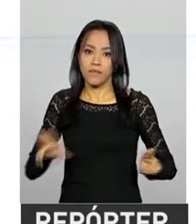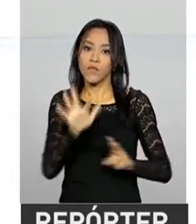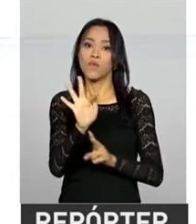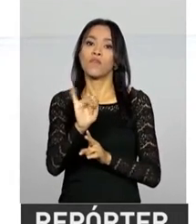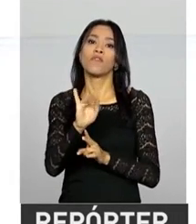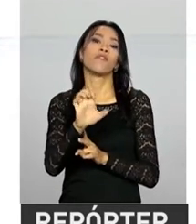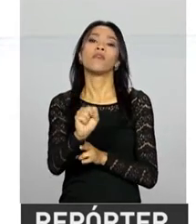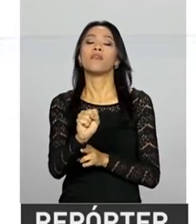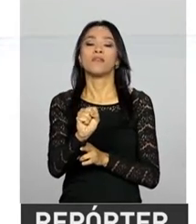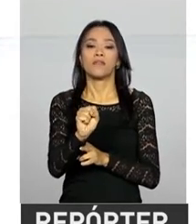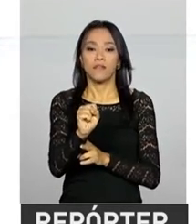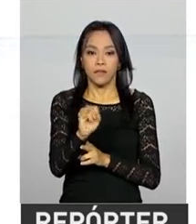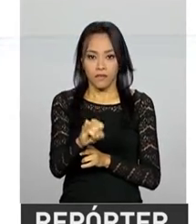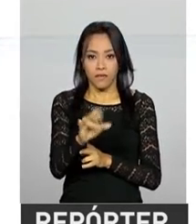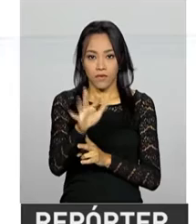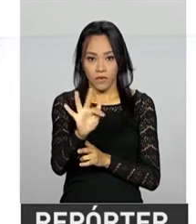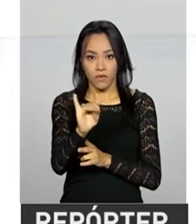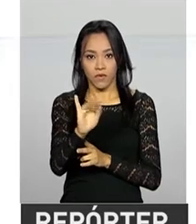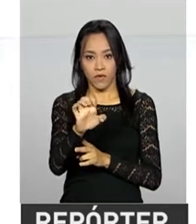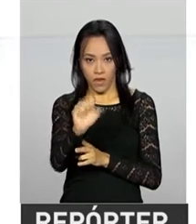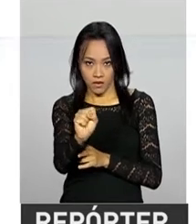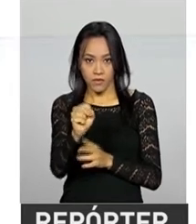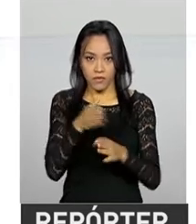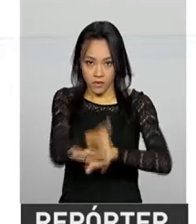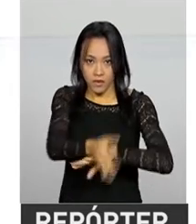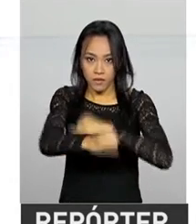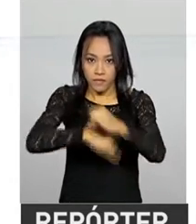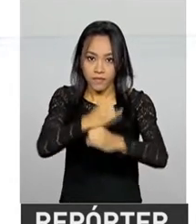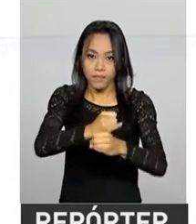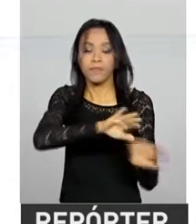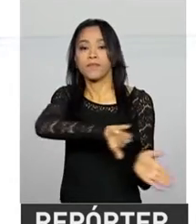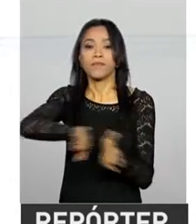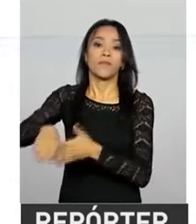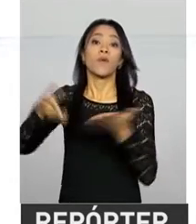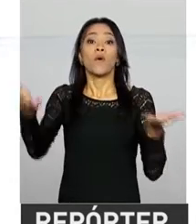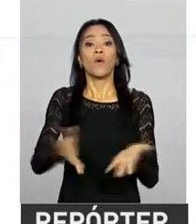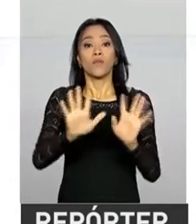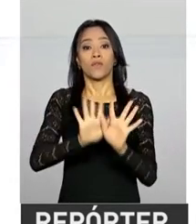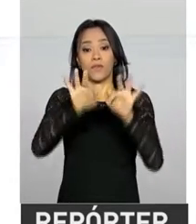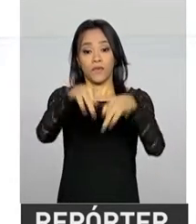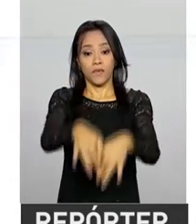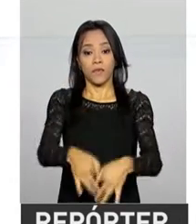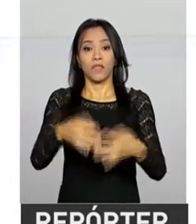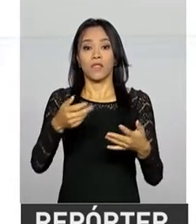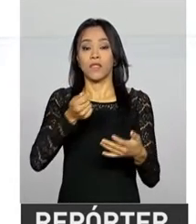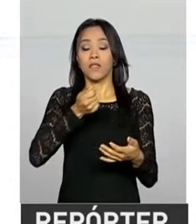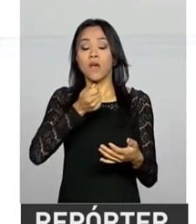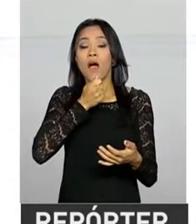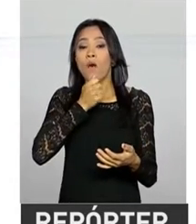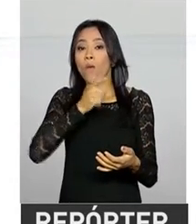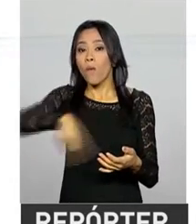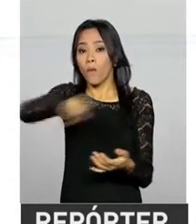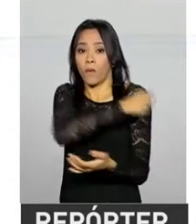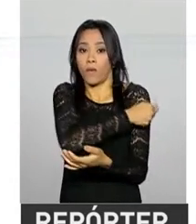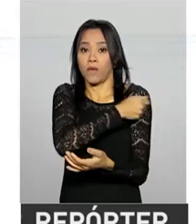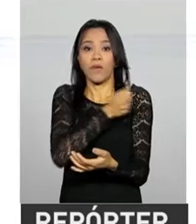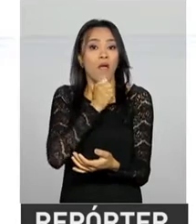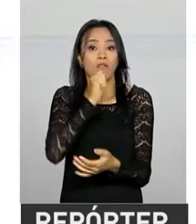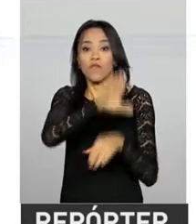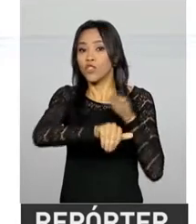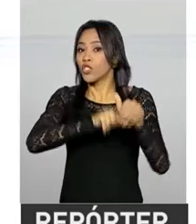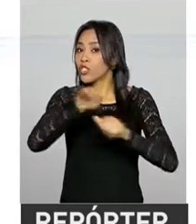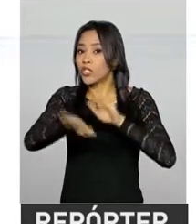sisfiesportal.mec.gov.br bom hoje também termina o prazo para os estudantes que não foram chamados não foram selecionados na chamada regular